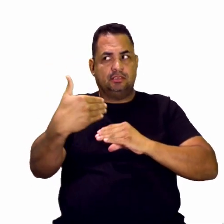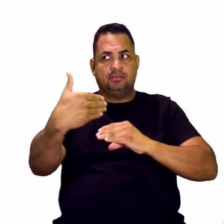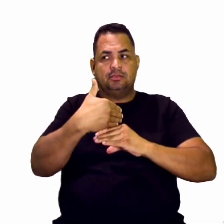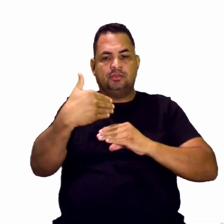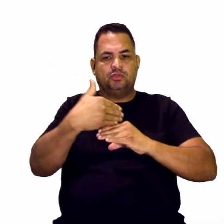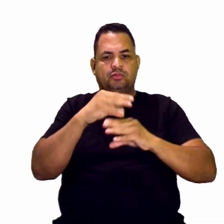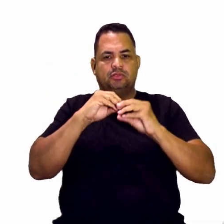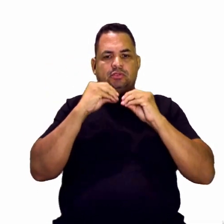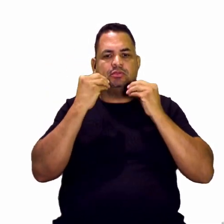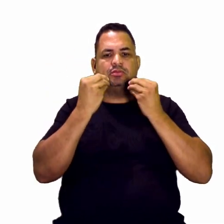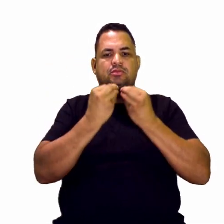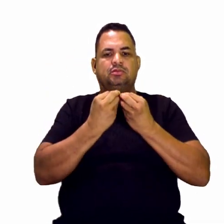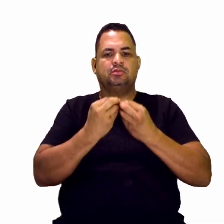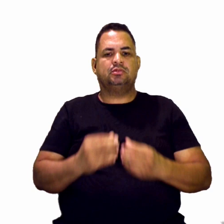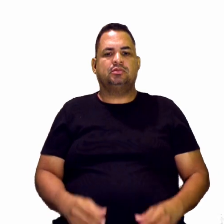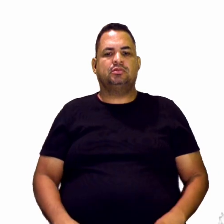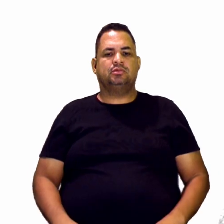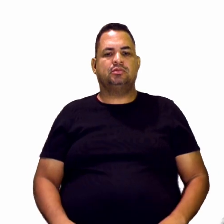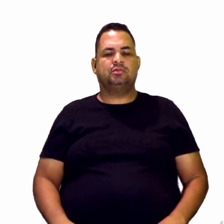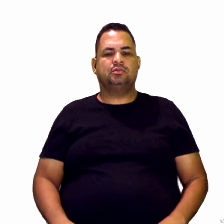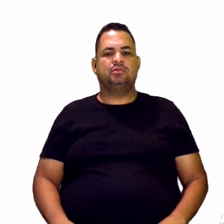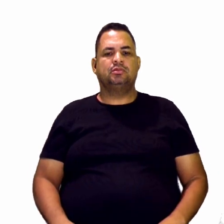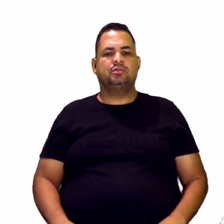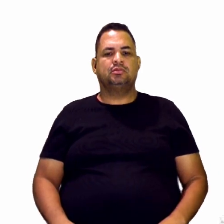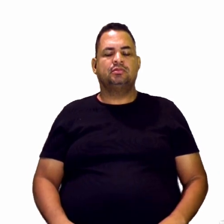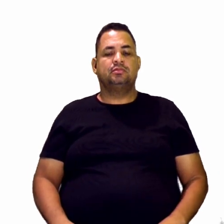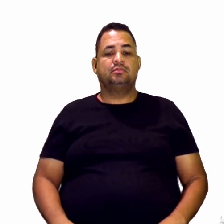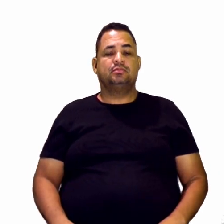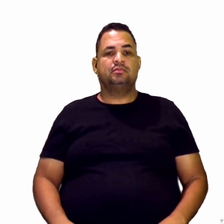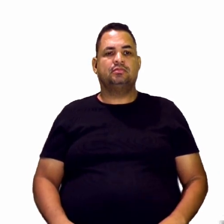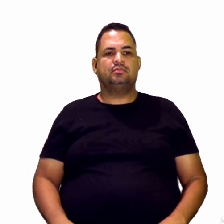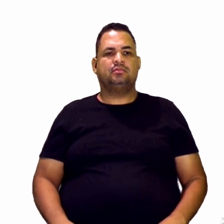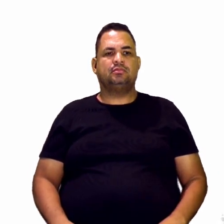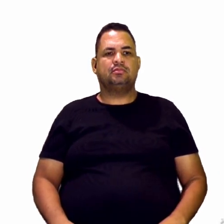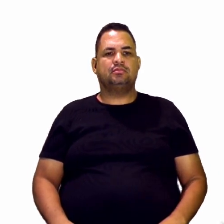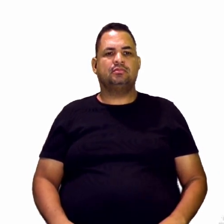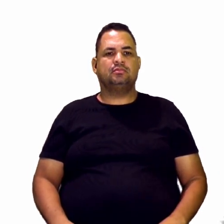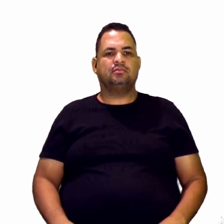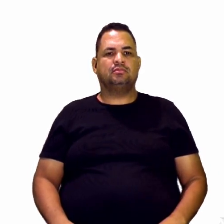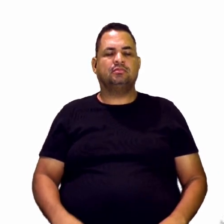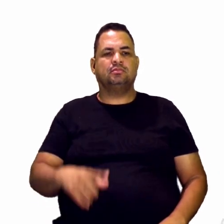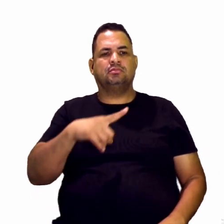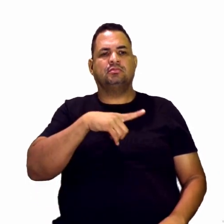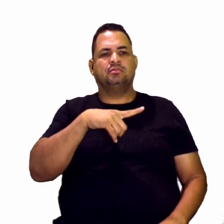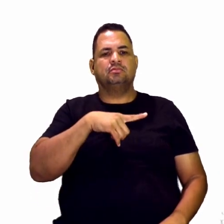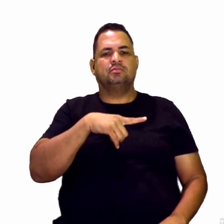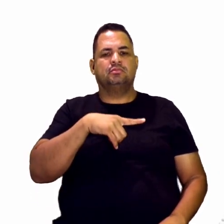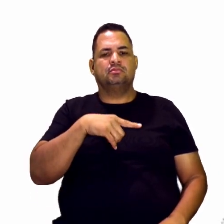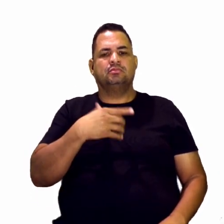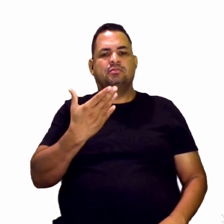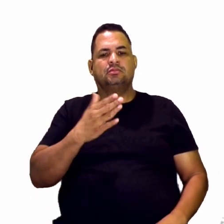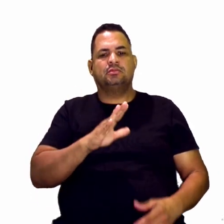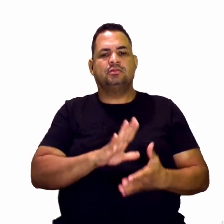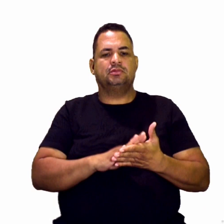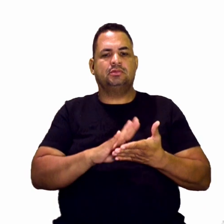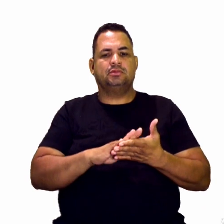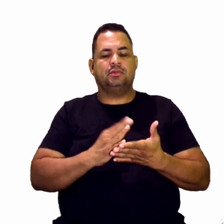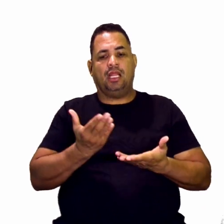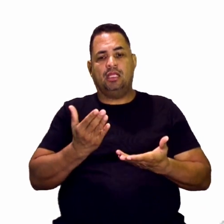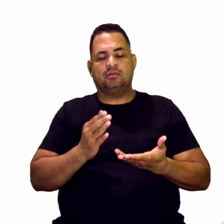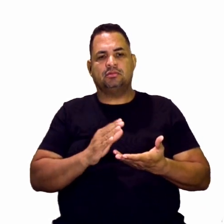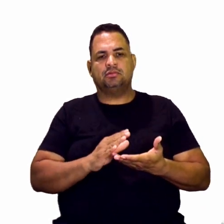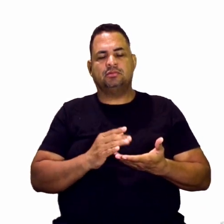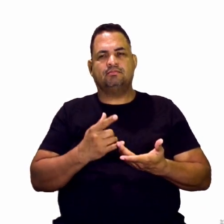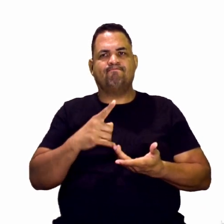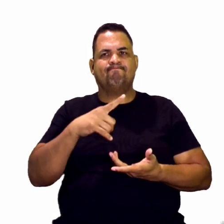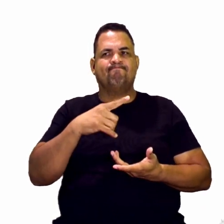coisa, né? É como você ter que correr contra a correnteza. É